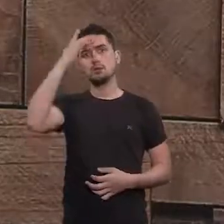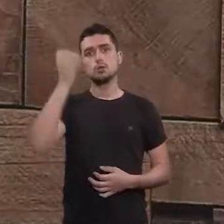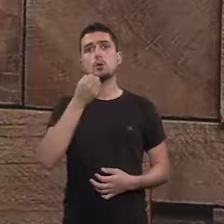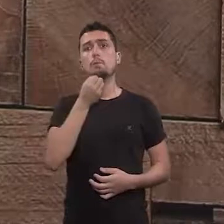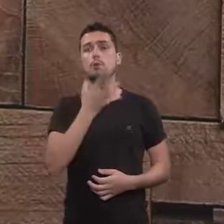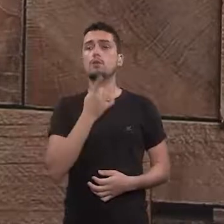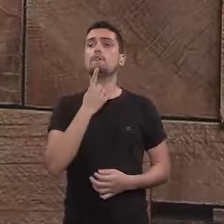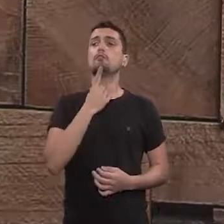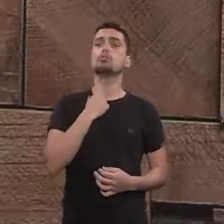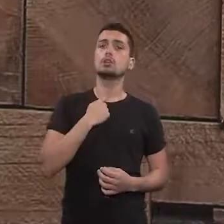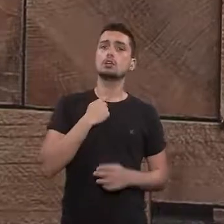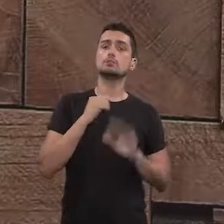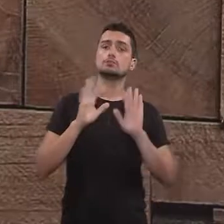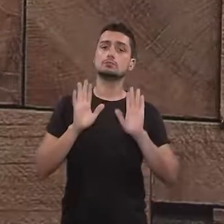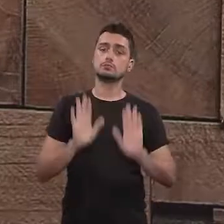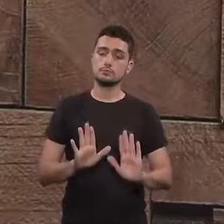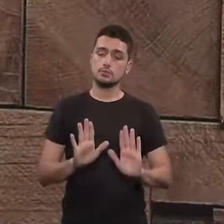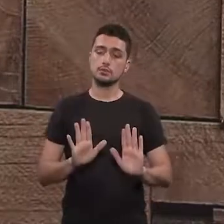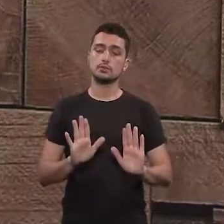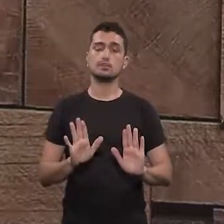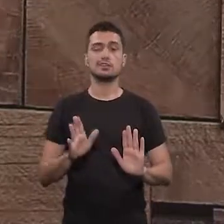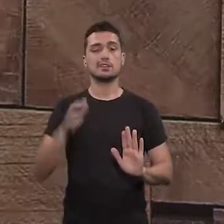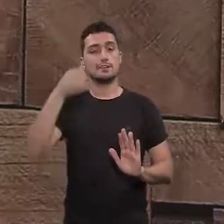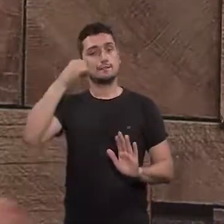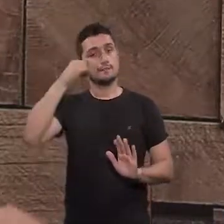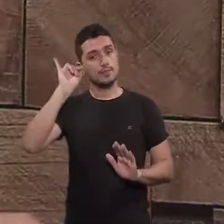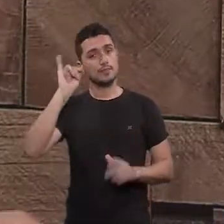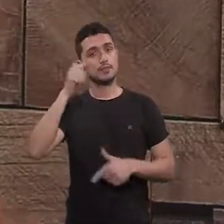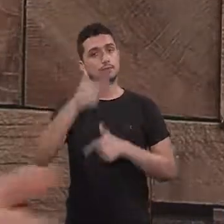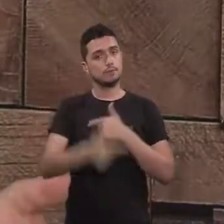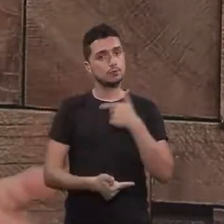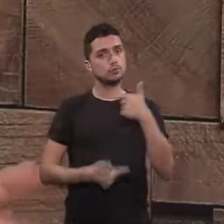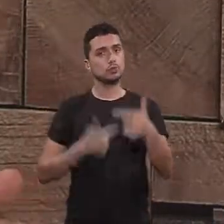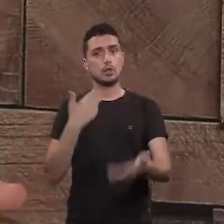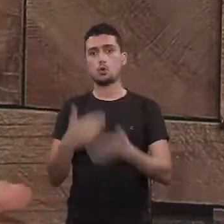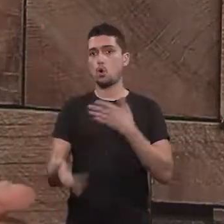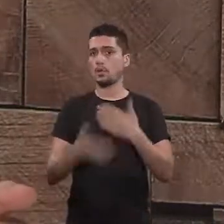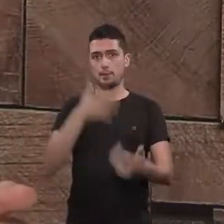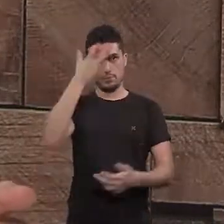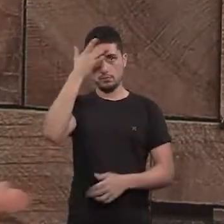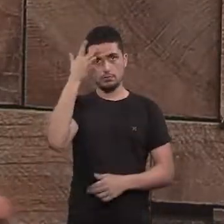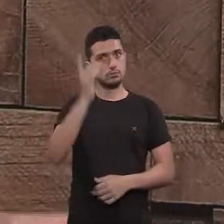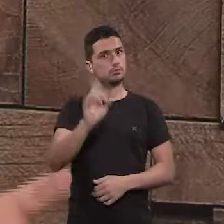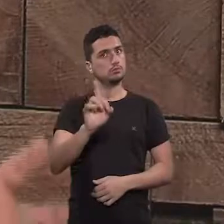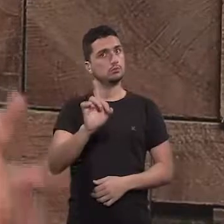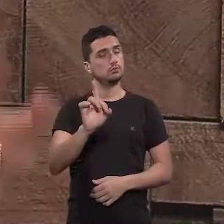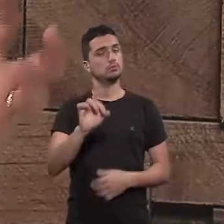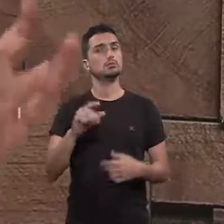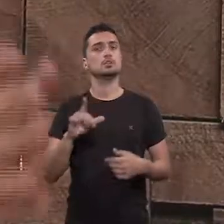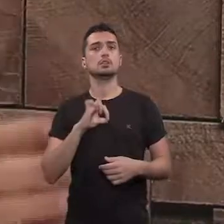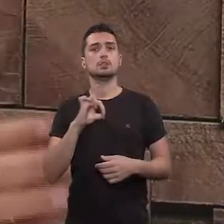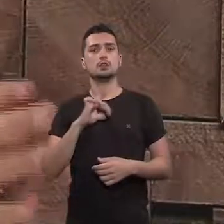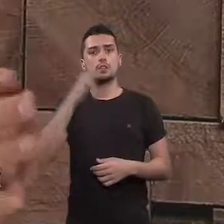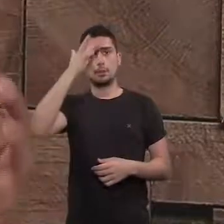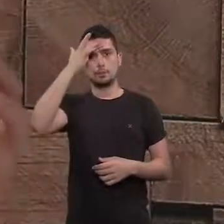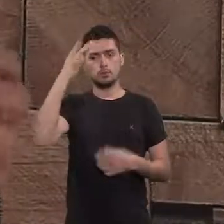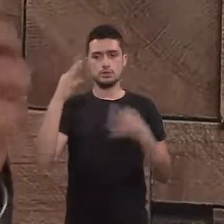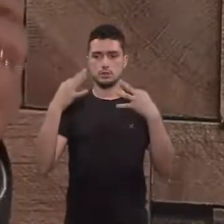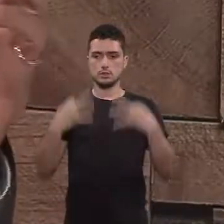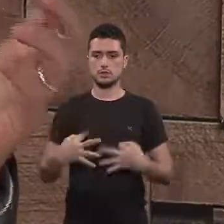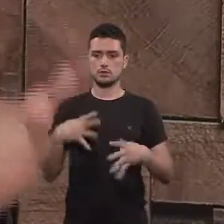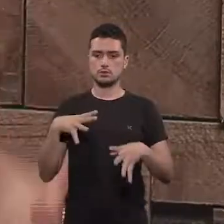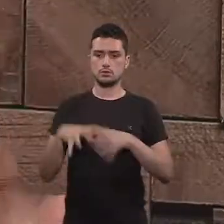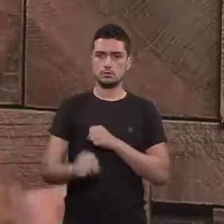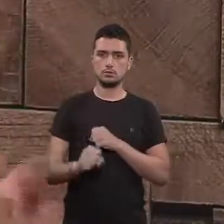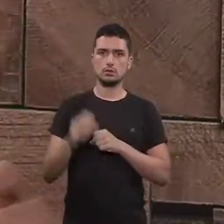bem intencionadas e que nós acreditamos que funciona com qualquer pessoa. Mas quando você vai colocar do ponto de vista do